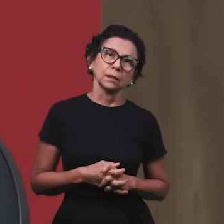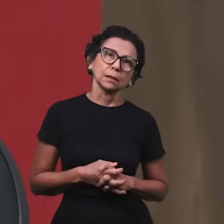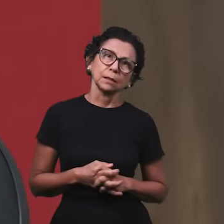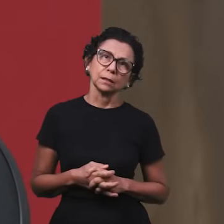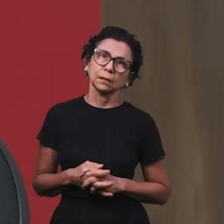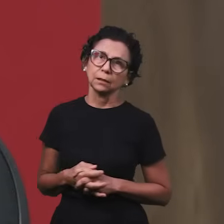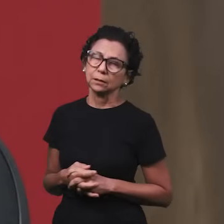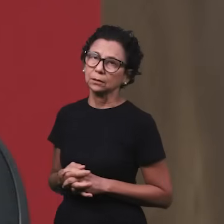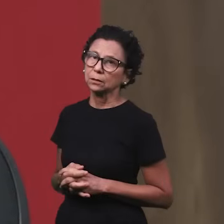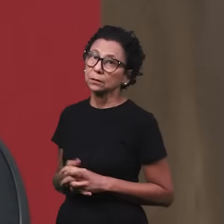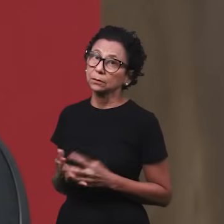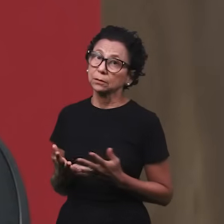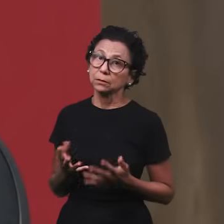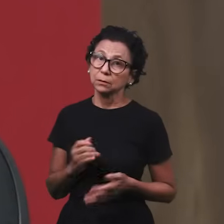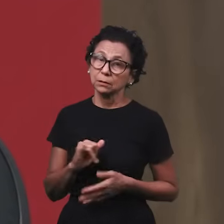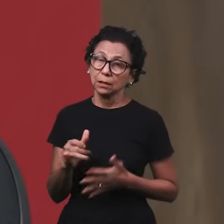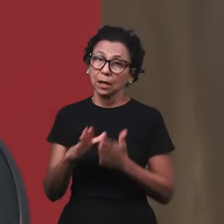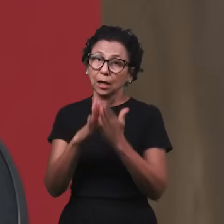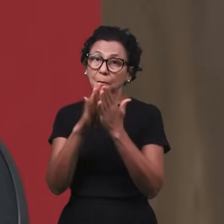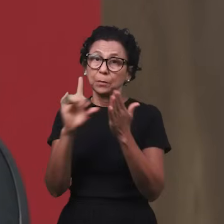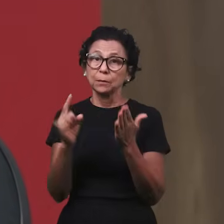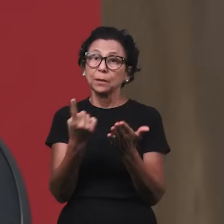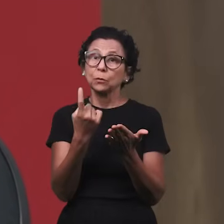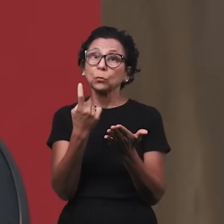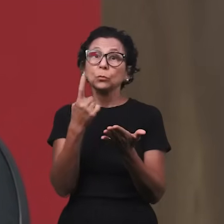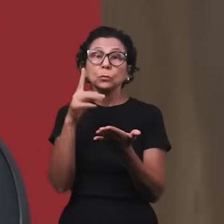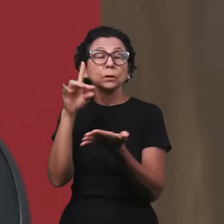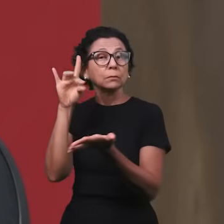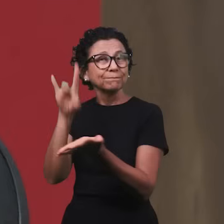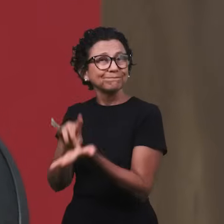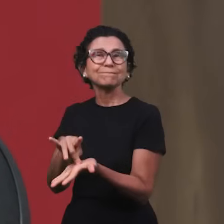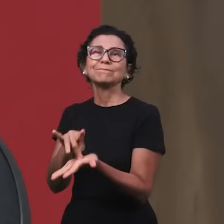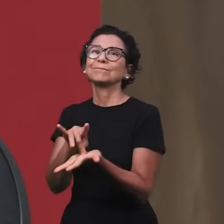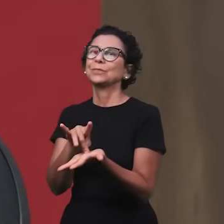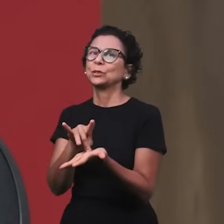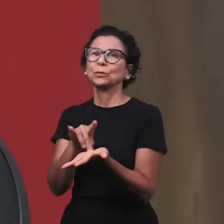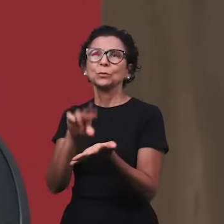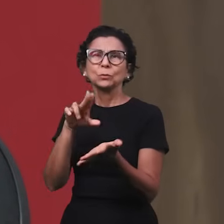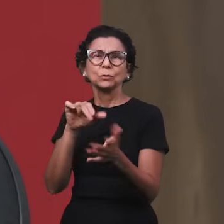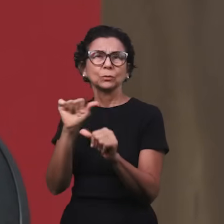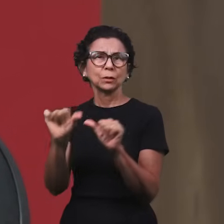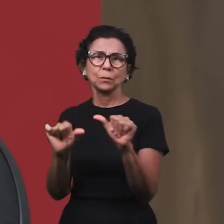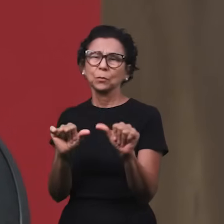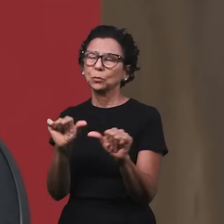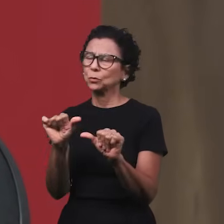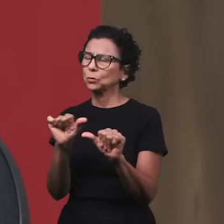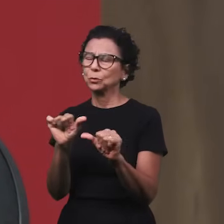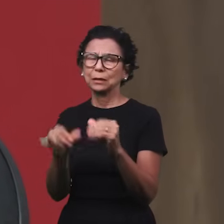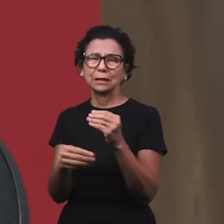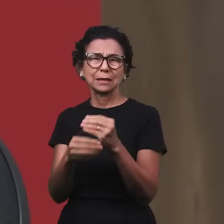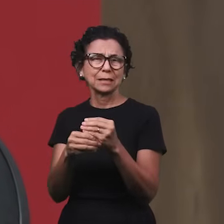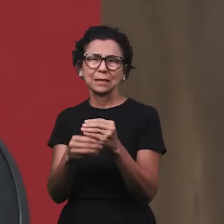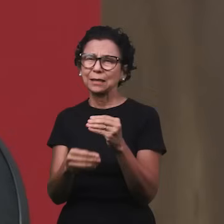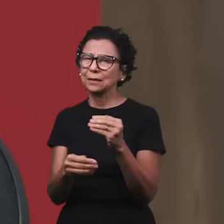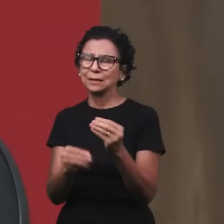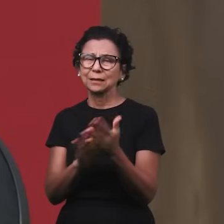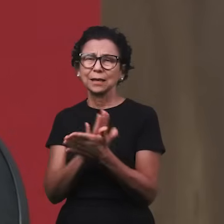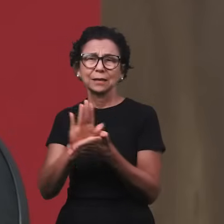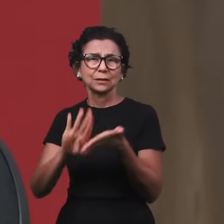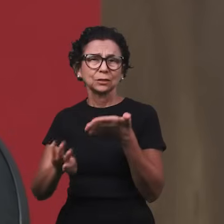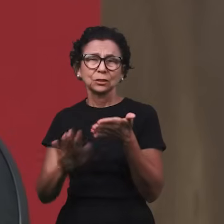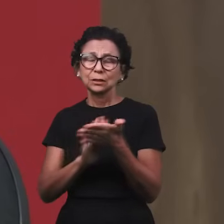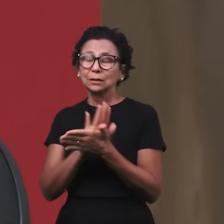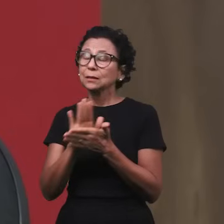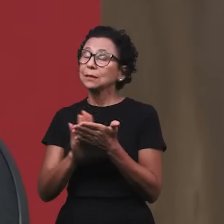que a palavra de Deus, ela é a verdade absoluta de fato. E aquilo que está registrado na palavra independe